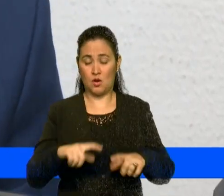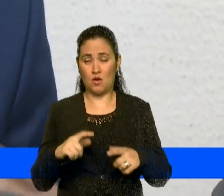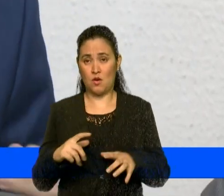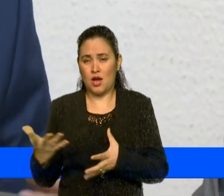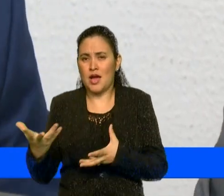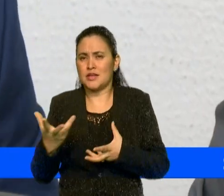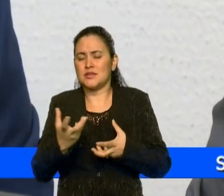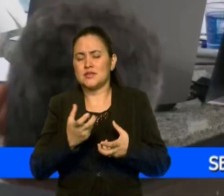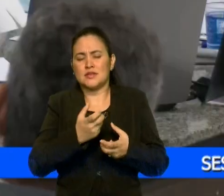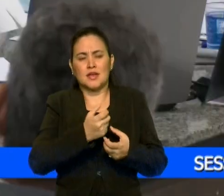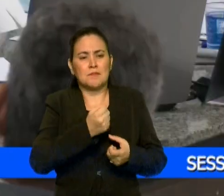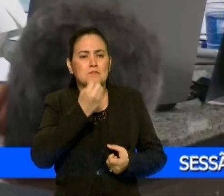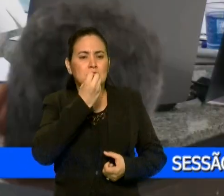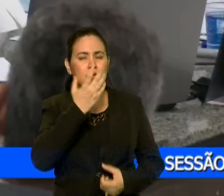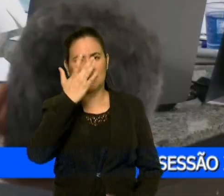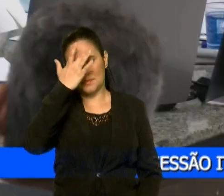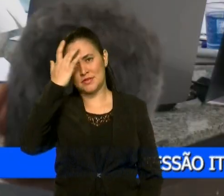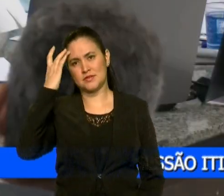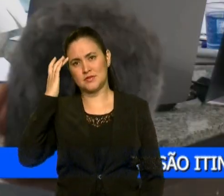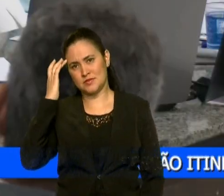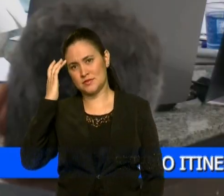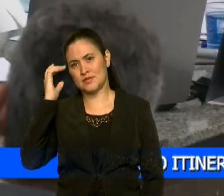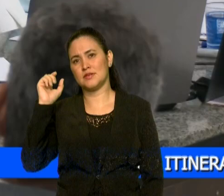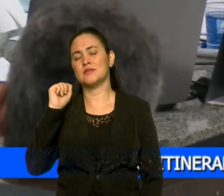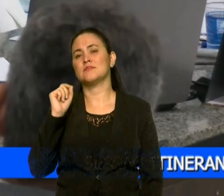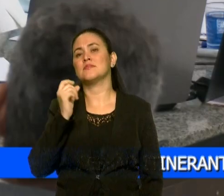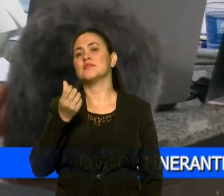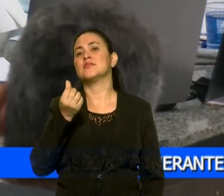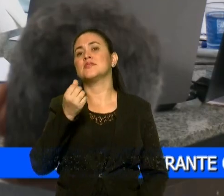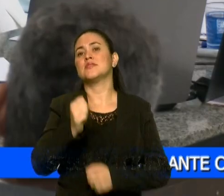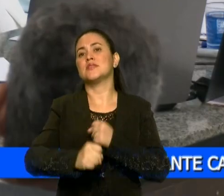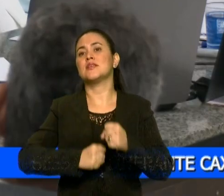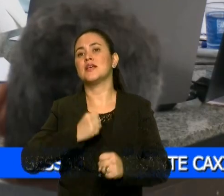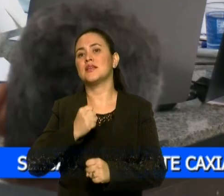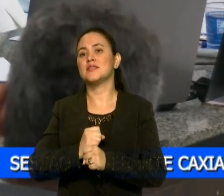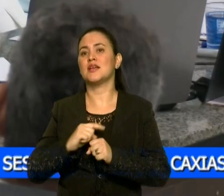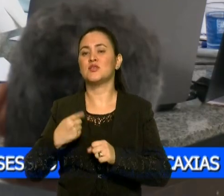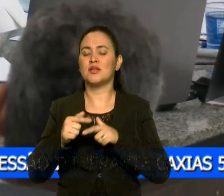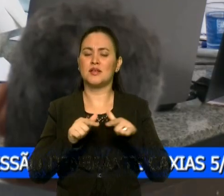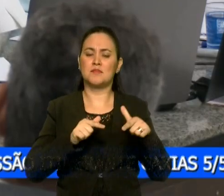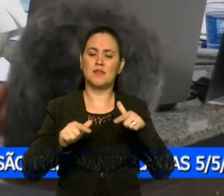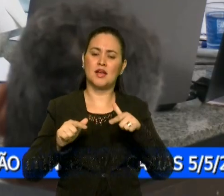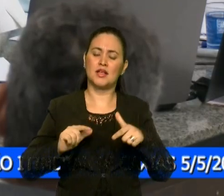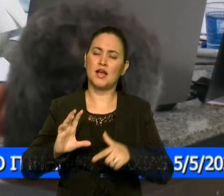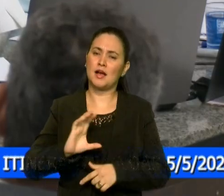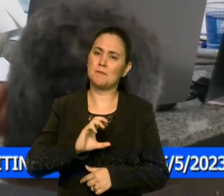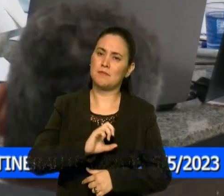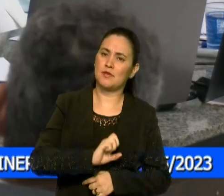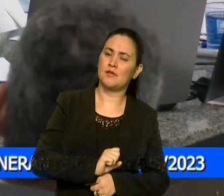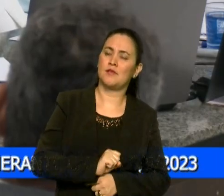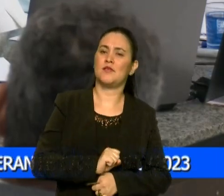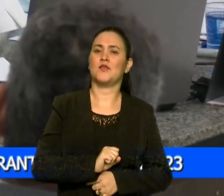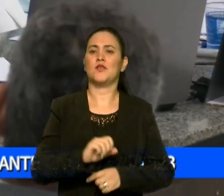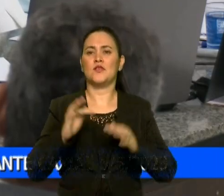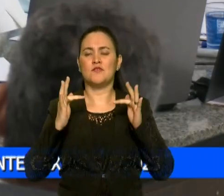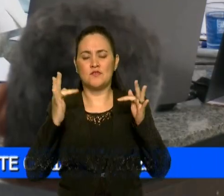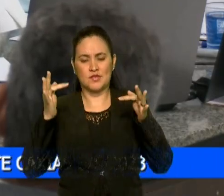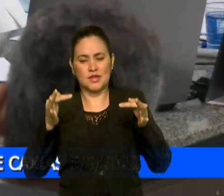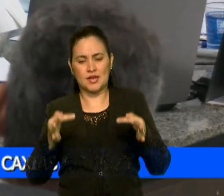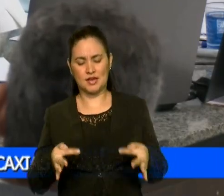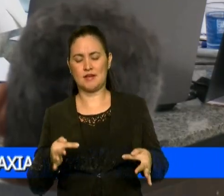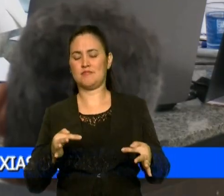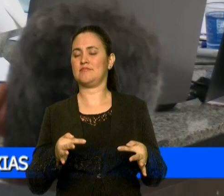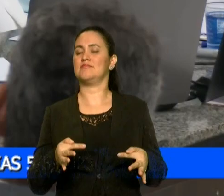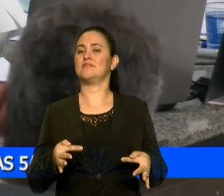Nadir, que a gente procurou no longo desses 6 anos se dedicar muito, se dedicar com muito amor, com muito afinco, fidelidade, apesar de